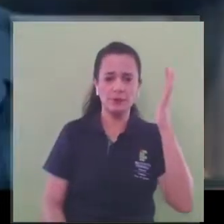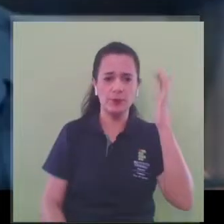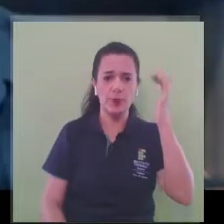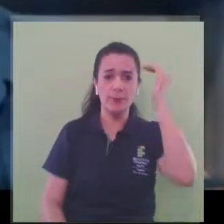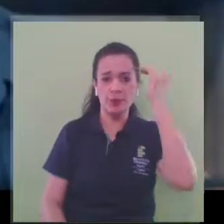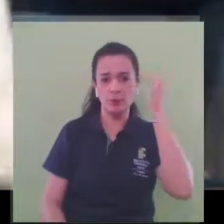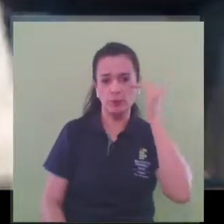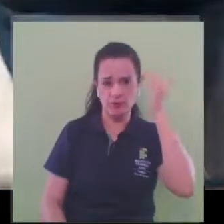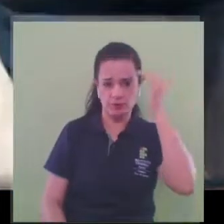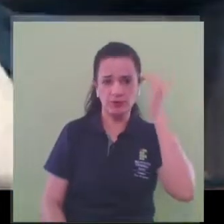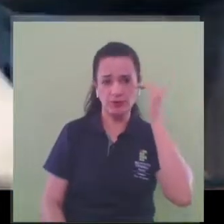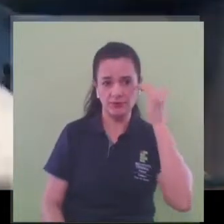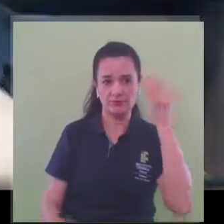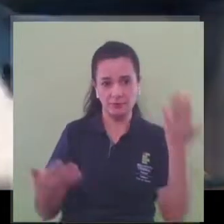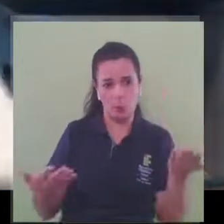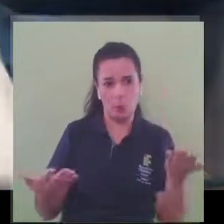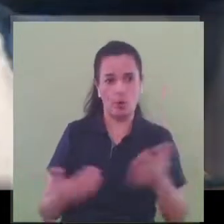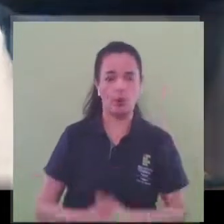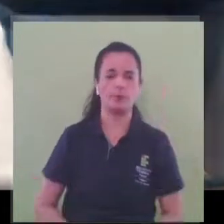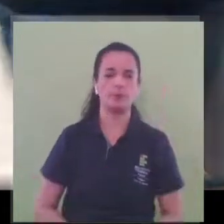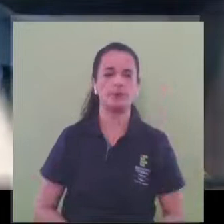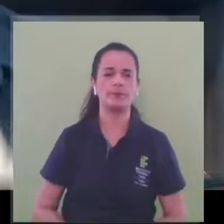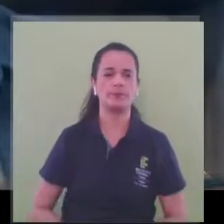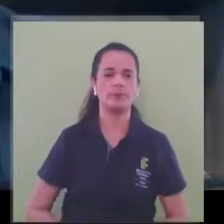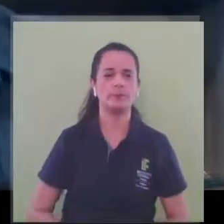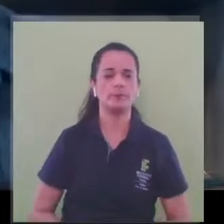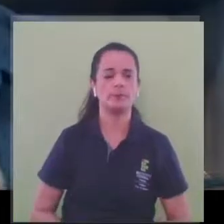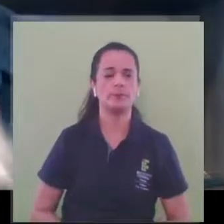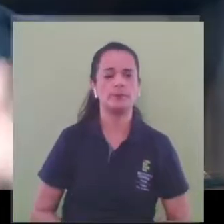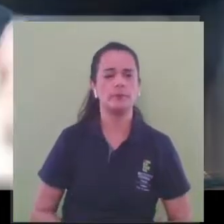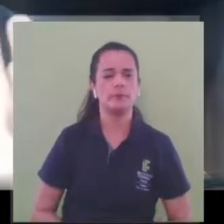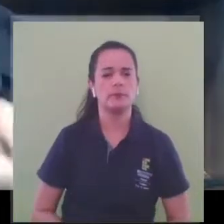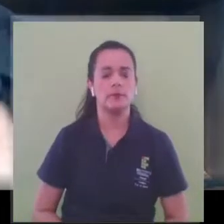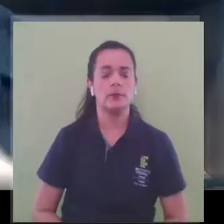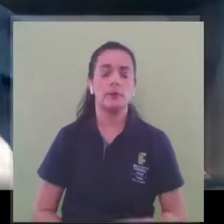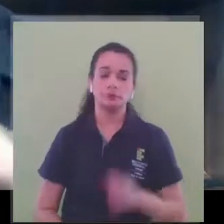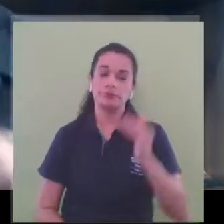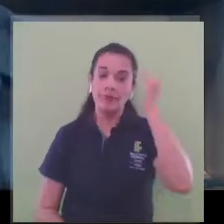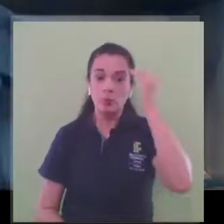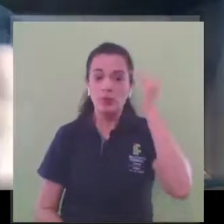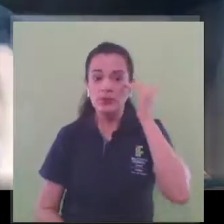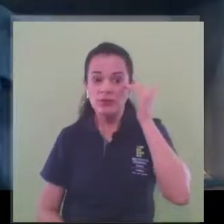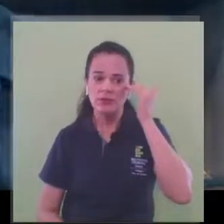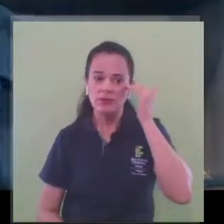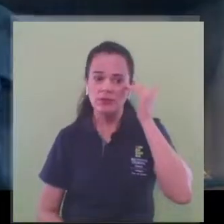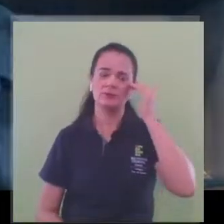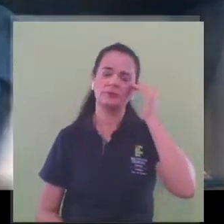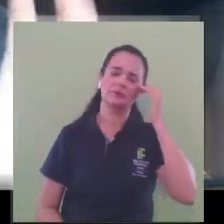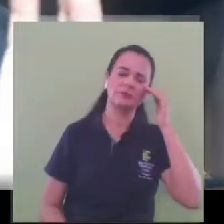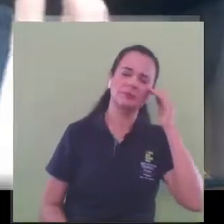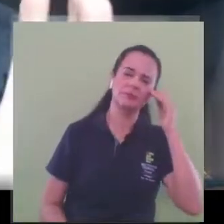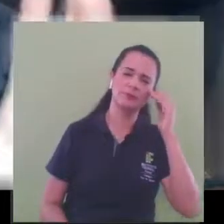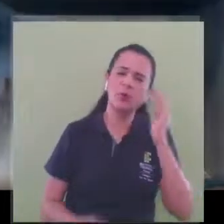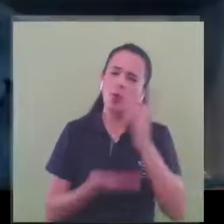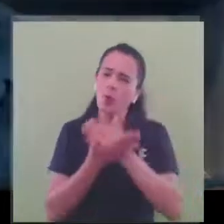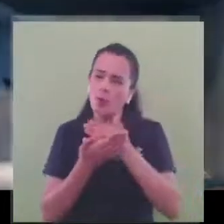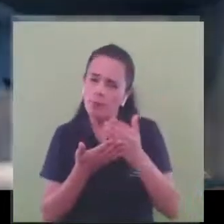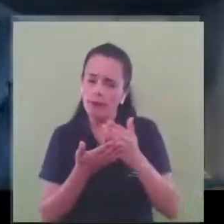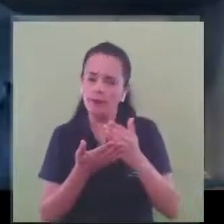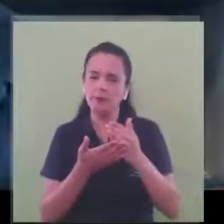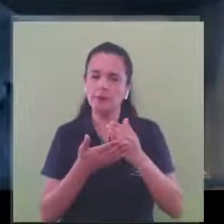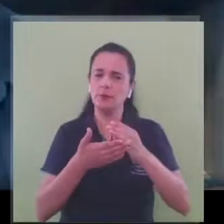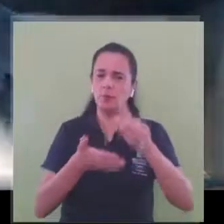Para iniciar os clássicos na adolescência, como eu falei, né? Primeiro comece com os livros de entretenimento. Ah,